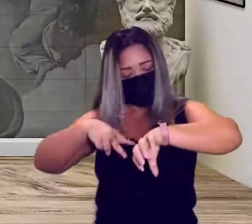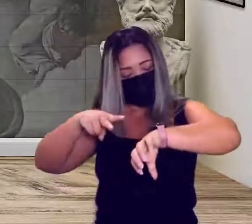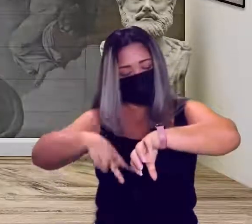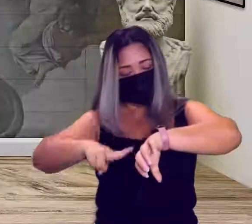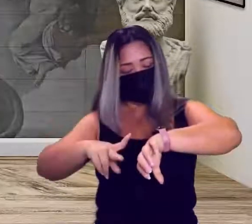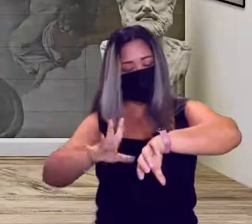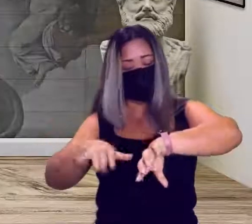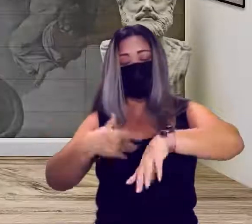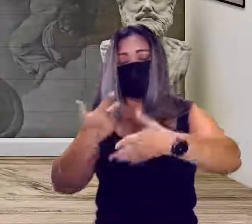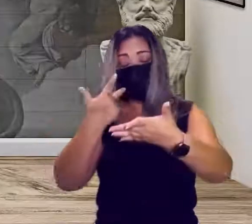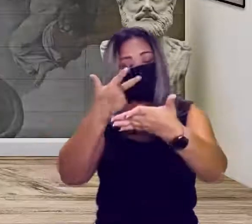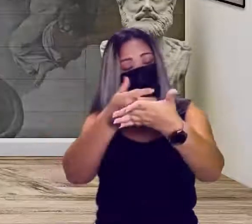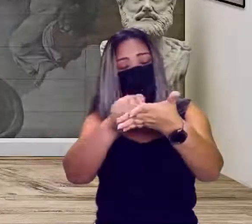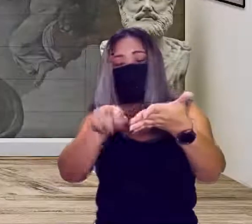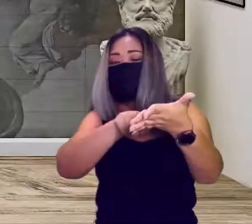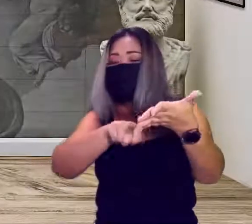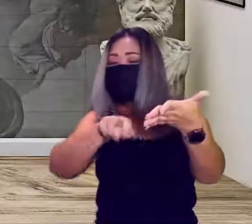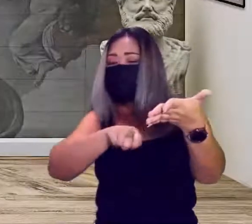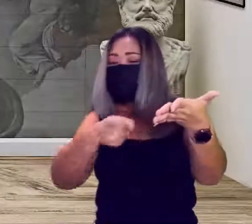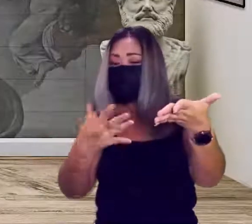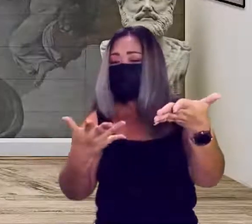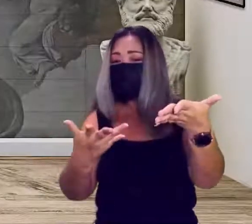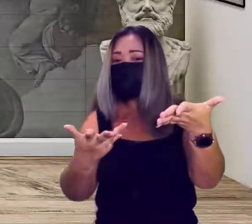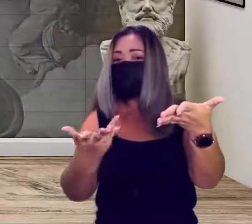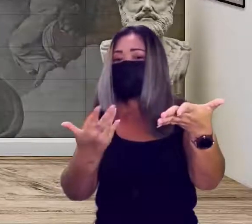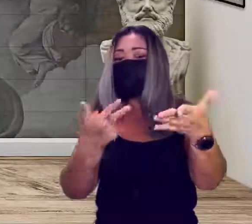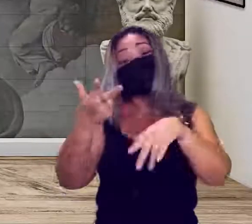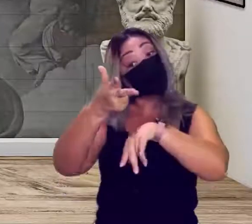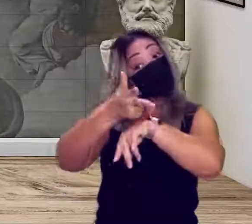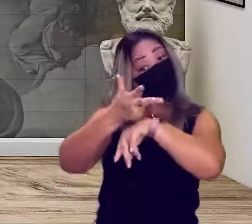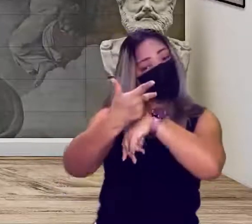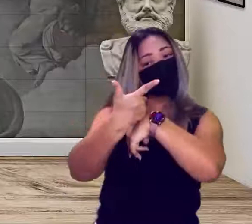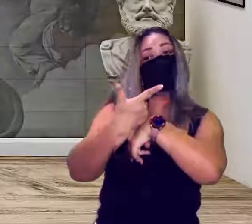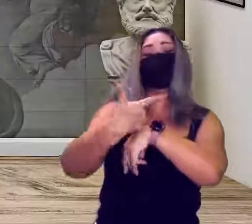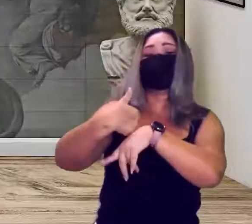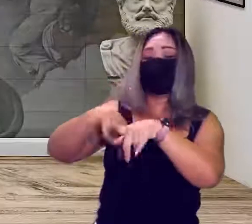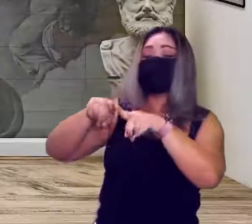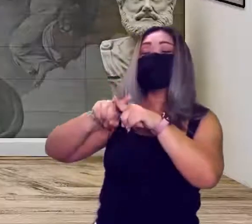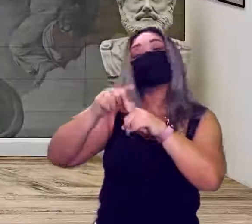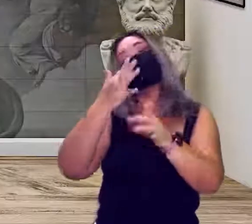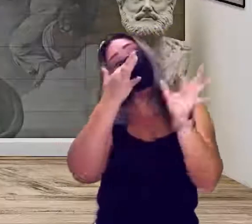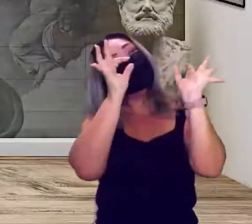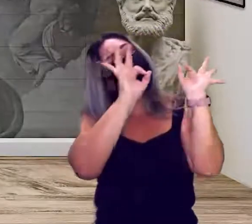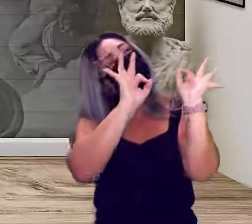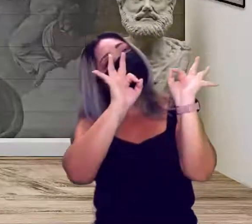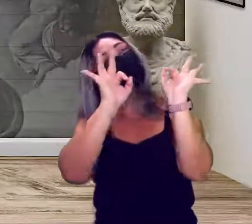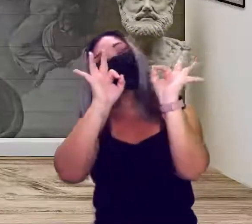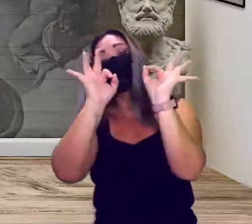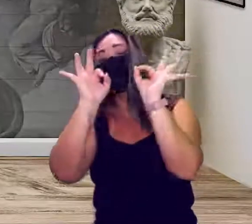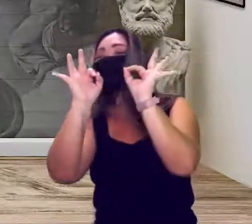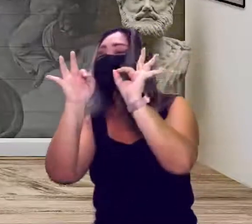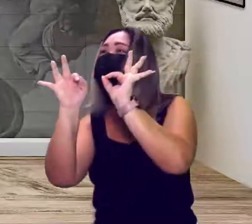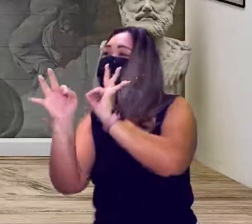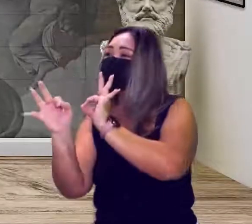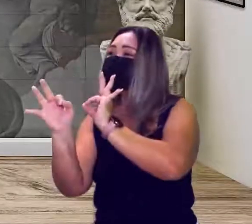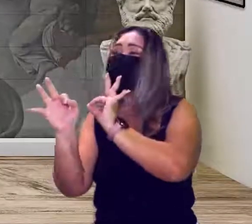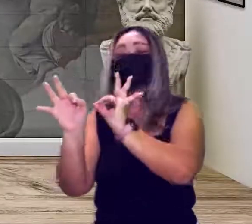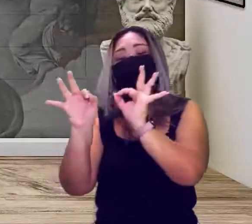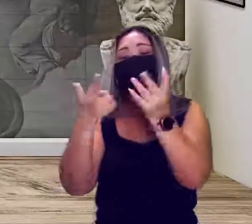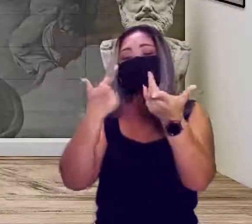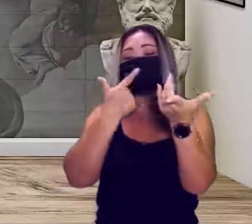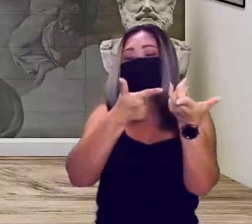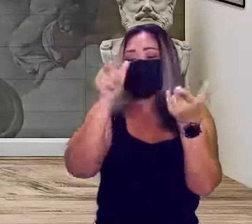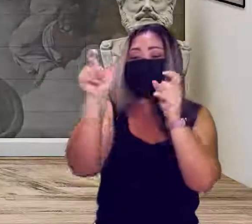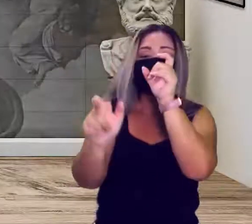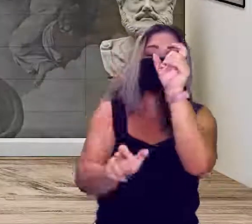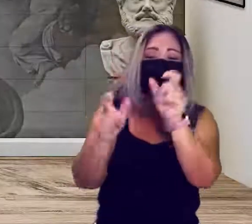sua escrita, a boa escrita, né? E também o vídeo pode colocar para a gente apreciar, ver vocês